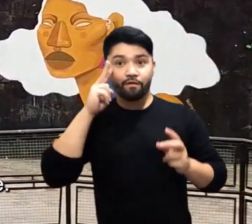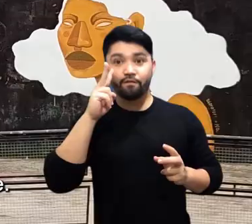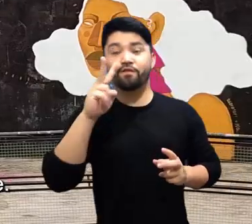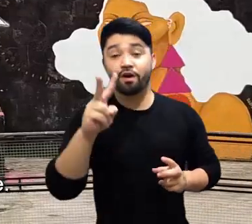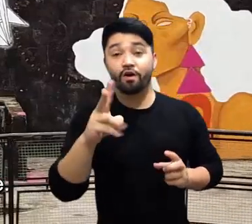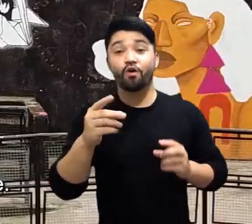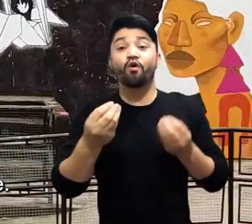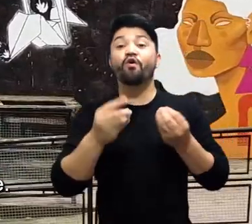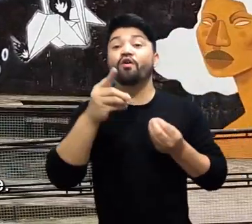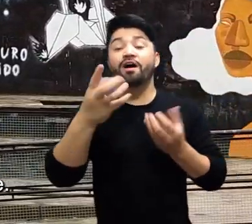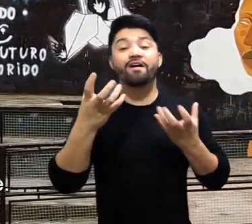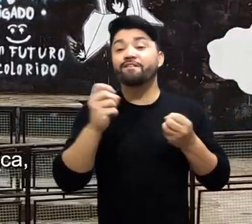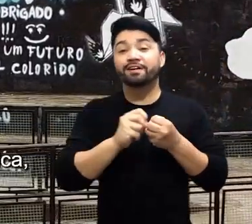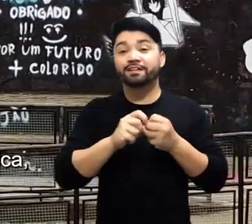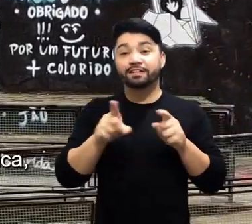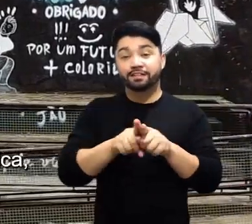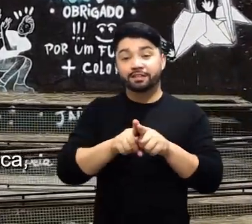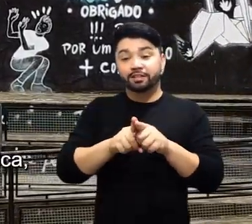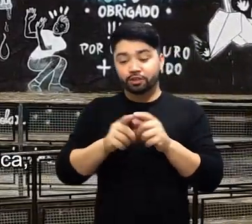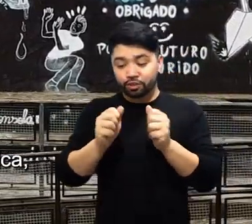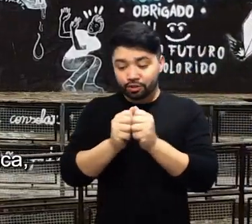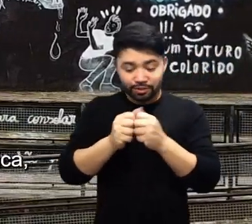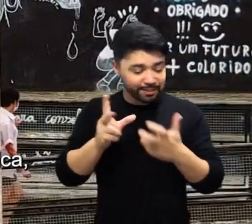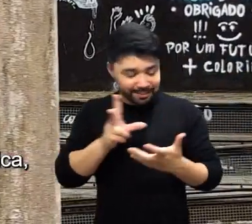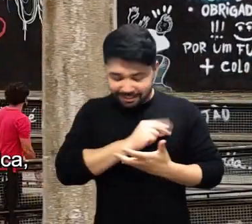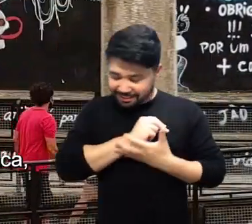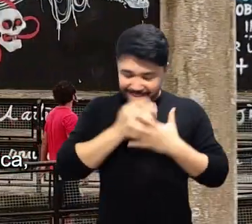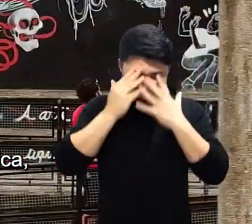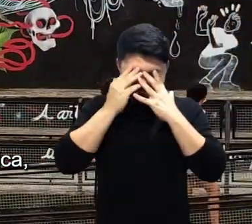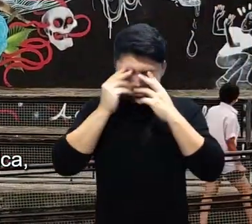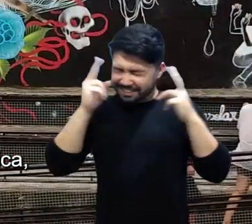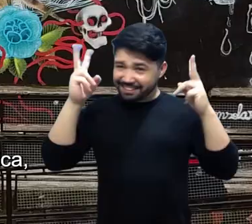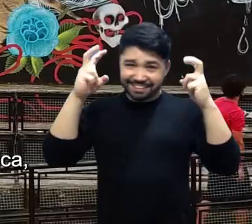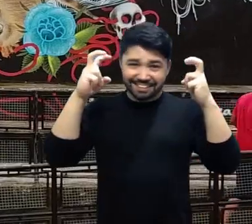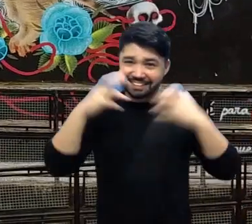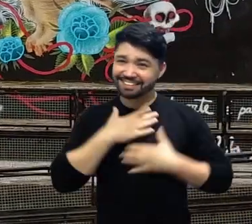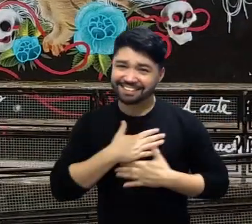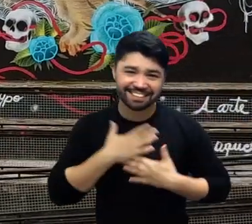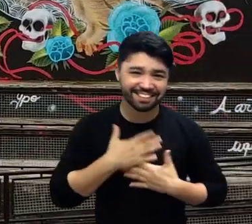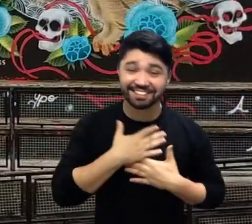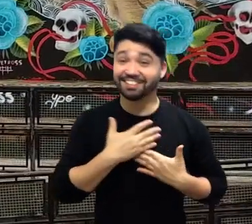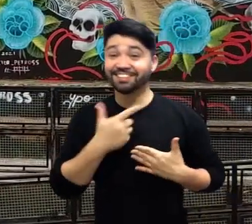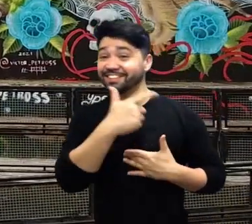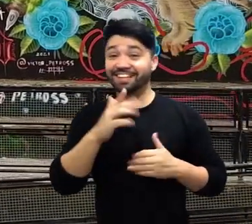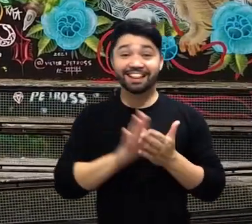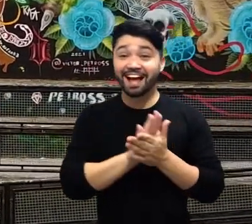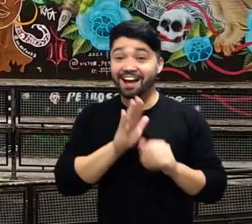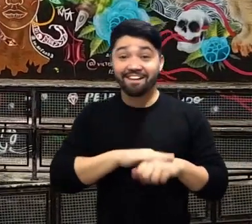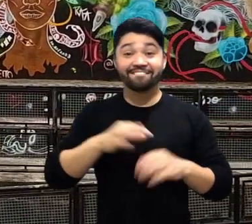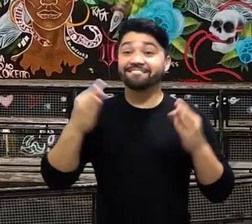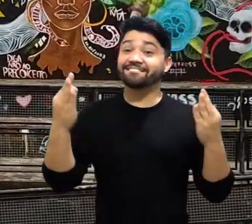o que você quer passar com ele. Ela é um misto do caramba. É matemática, é gostoso demais, mano. Porque não tem nada mais